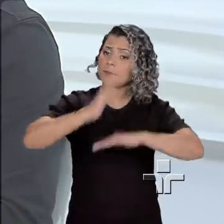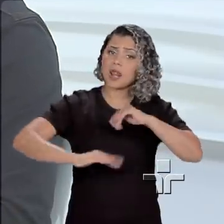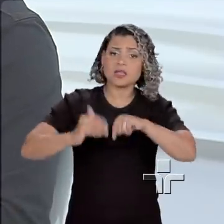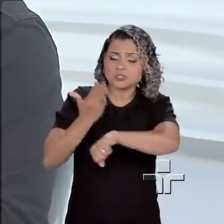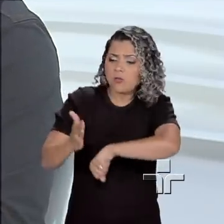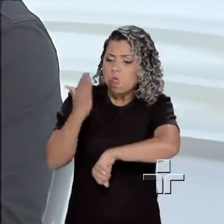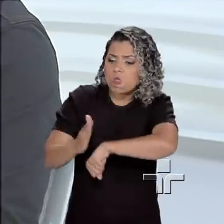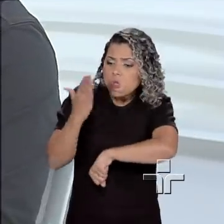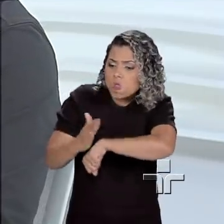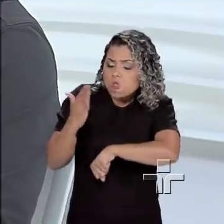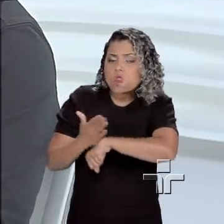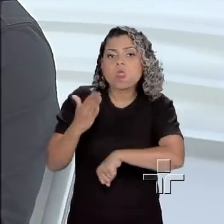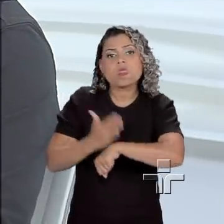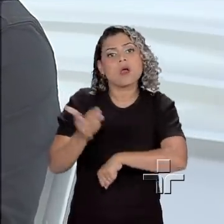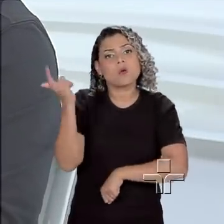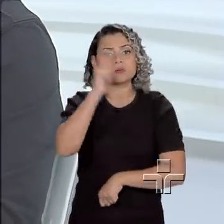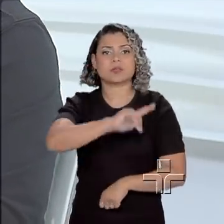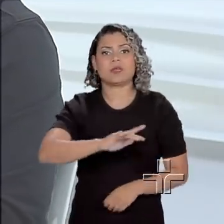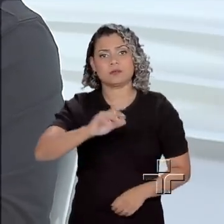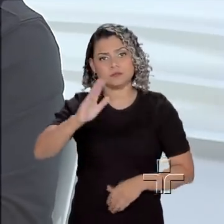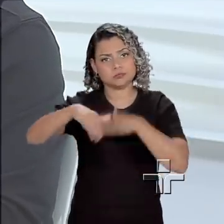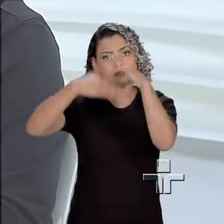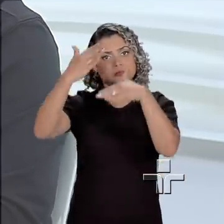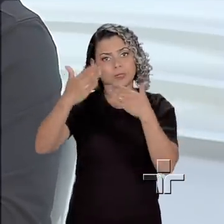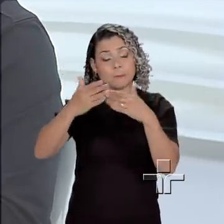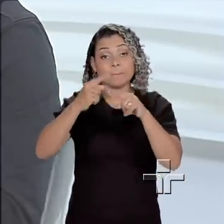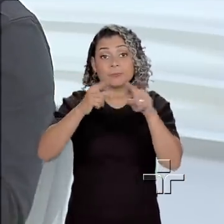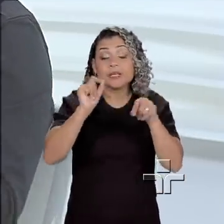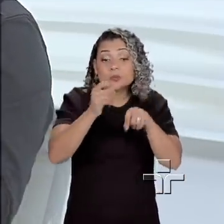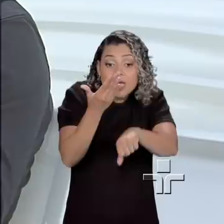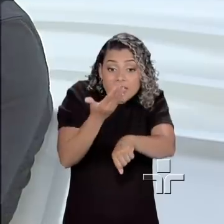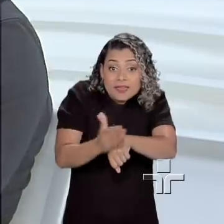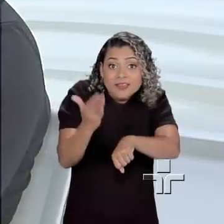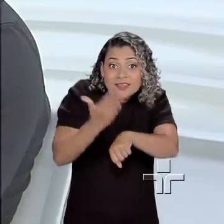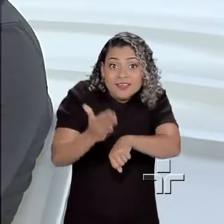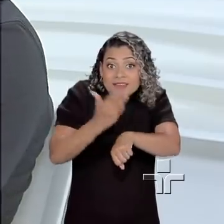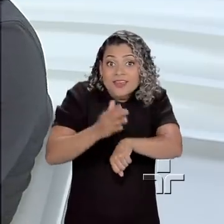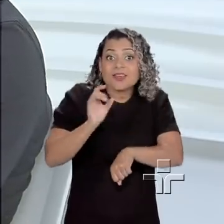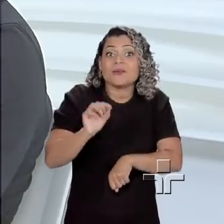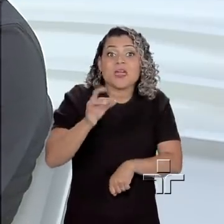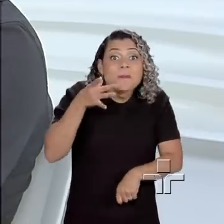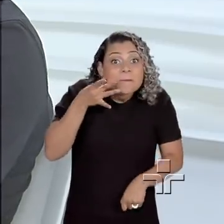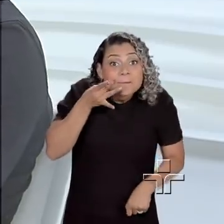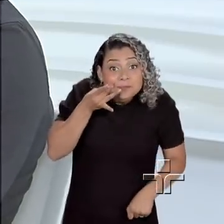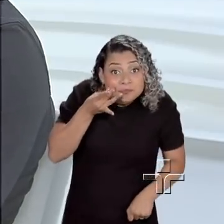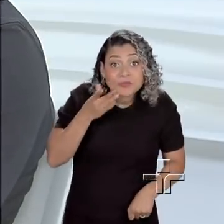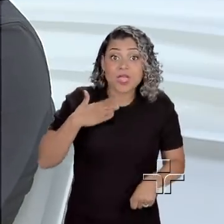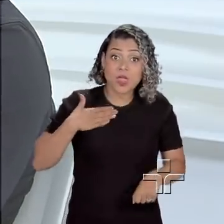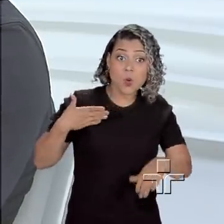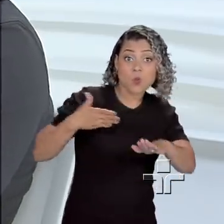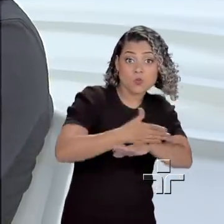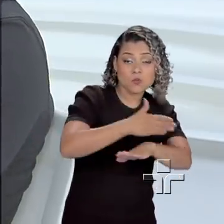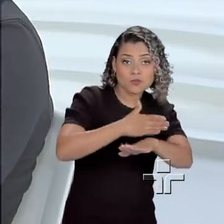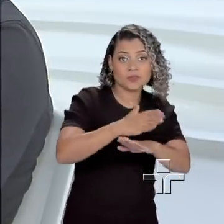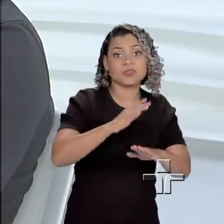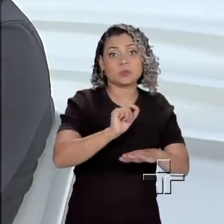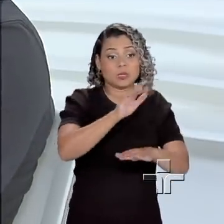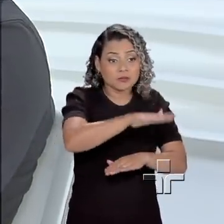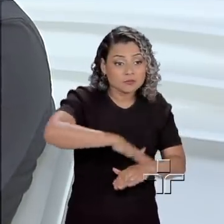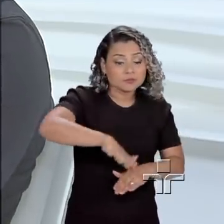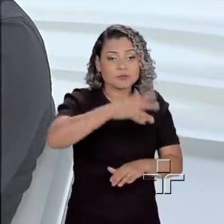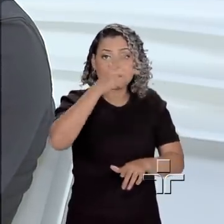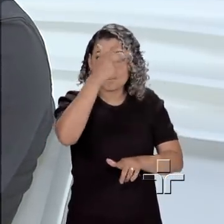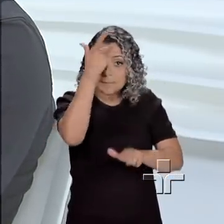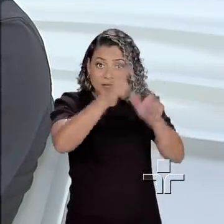coisas que você sabe em teoria, mas o exercício presencial, de você compartilhar o mesmo espaço